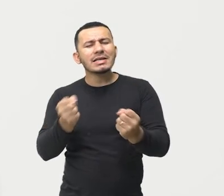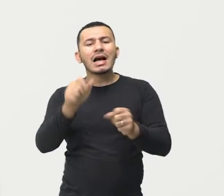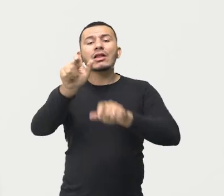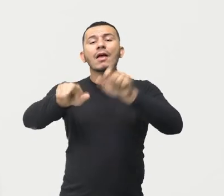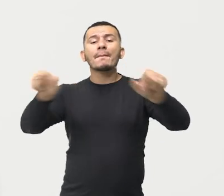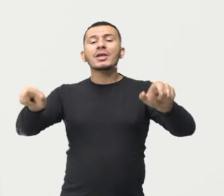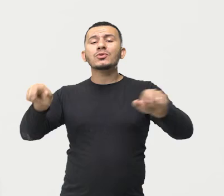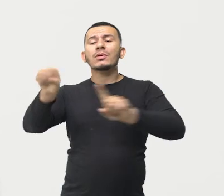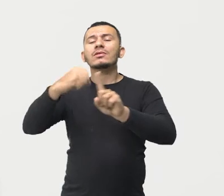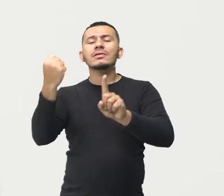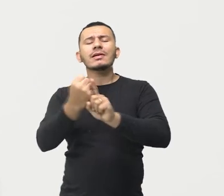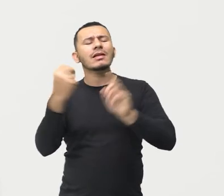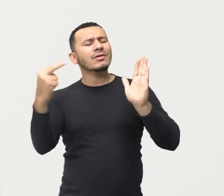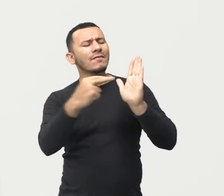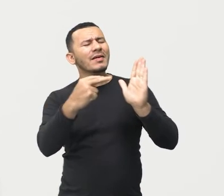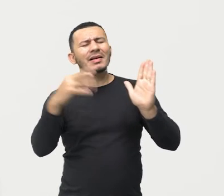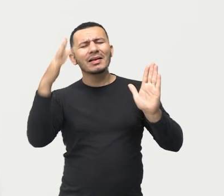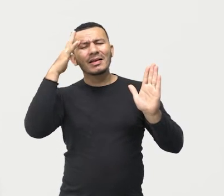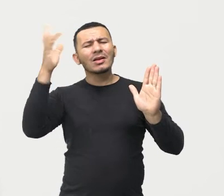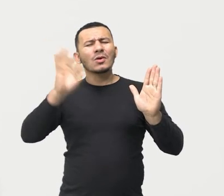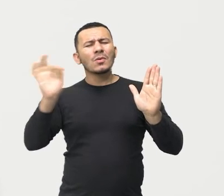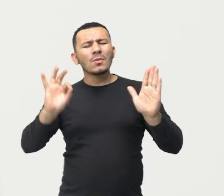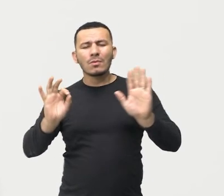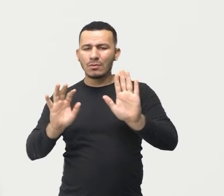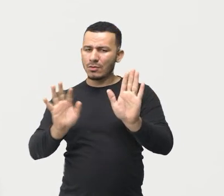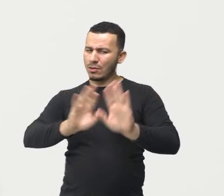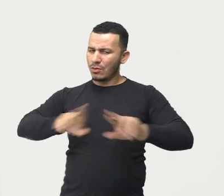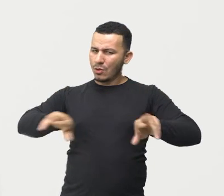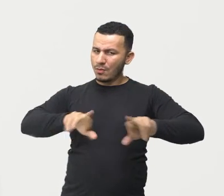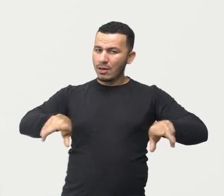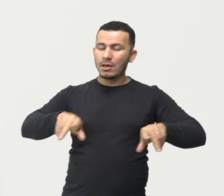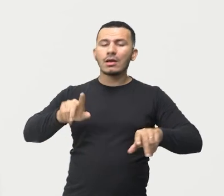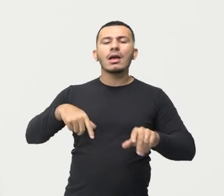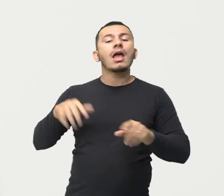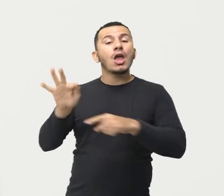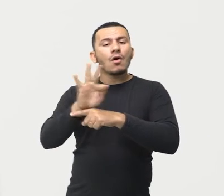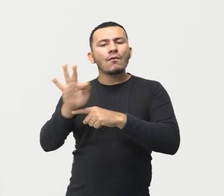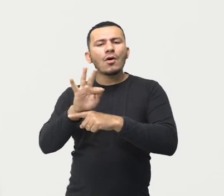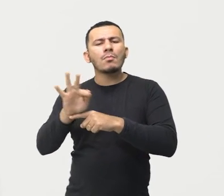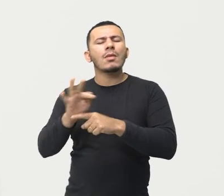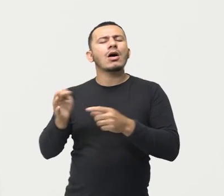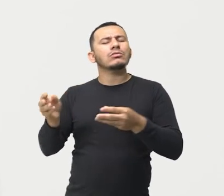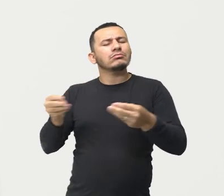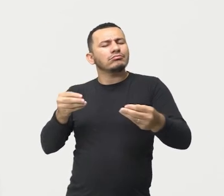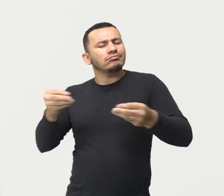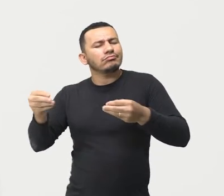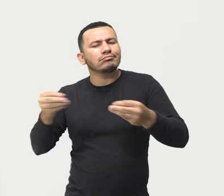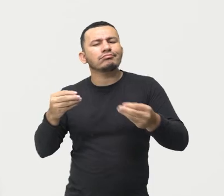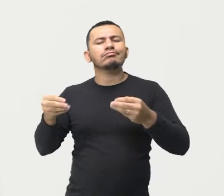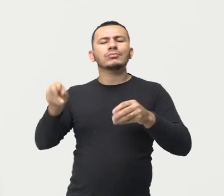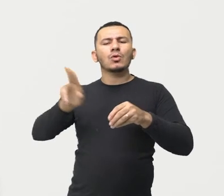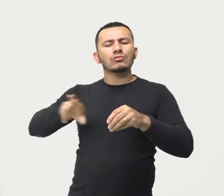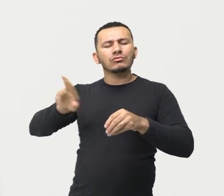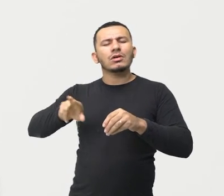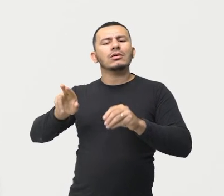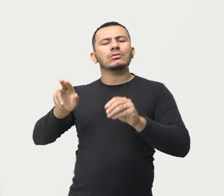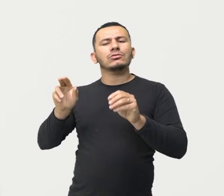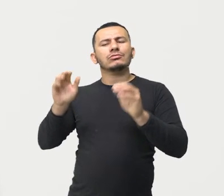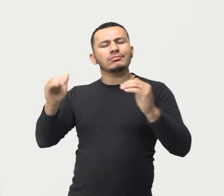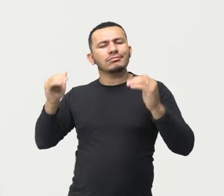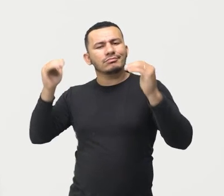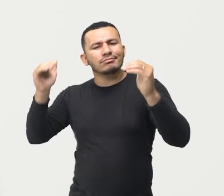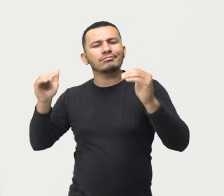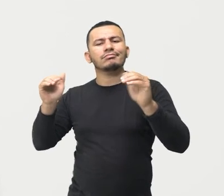ninguém consegue entender. Não, é o formal, de maneira educada, utilizando aí a questão da ortografia e tudo mais,